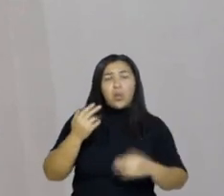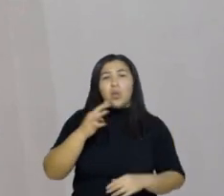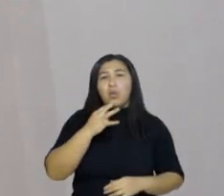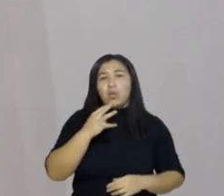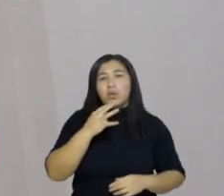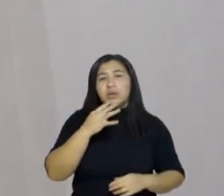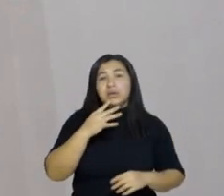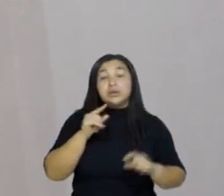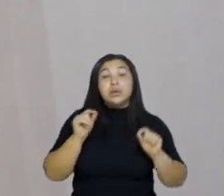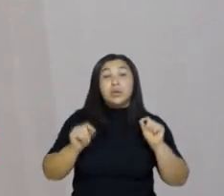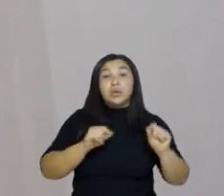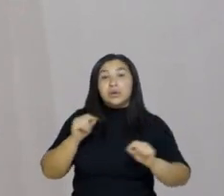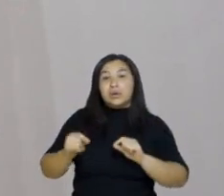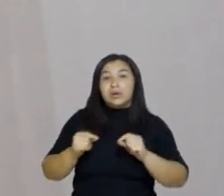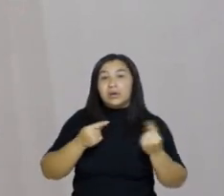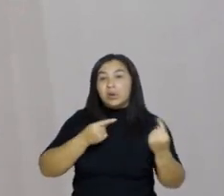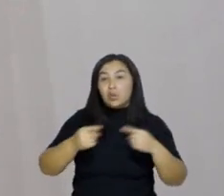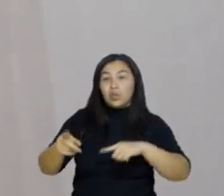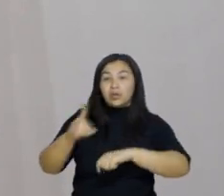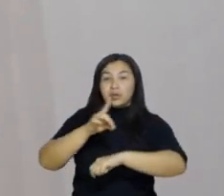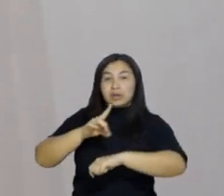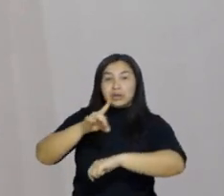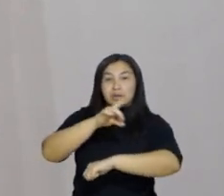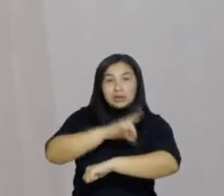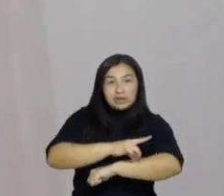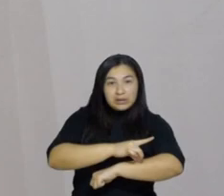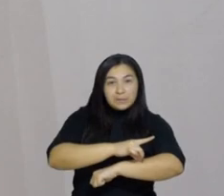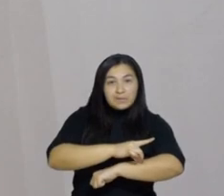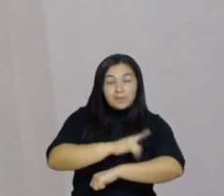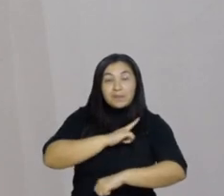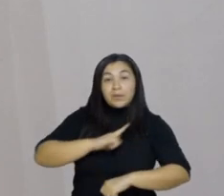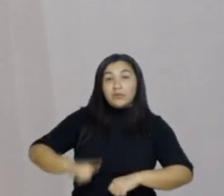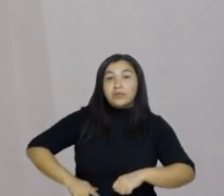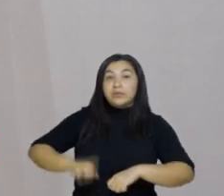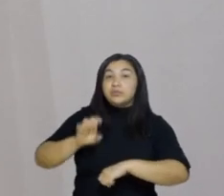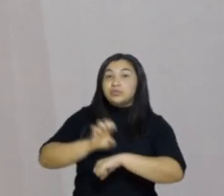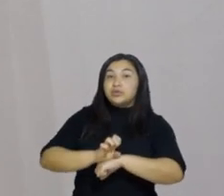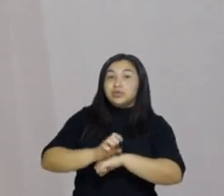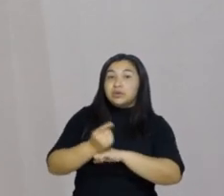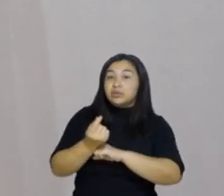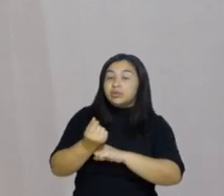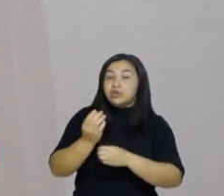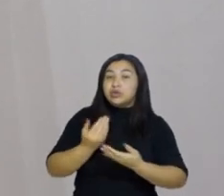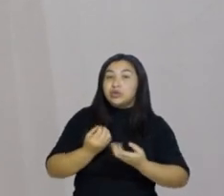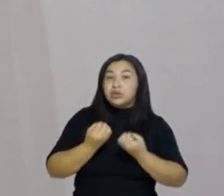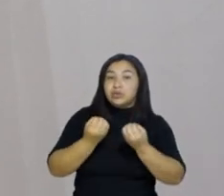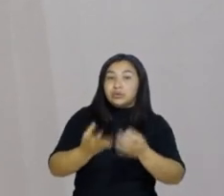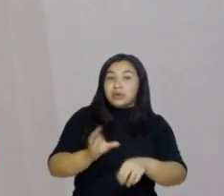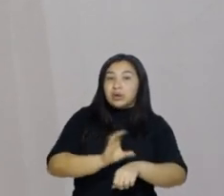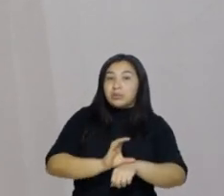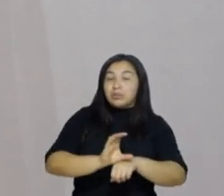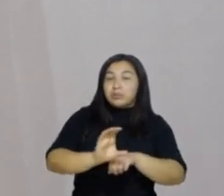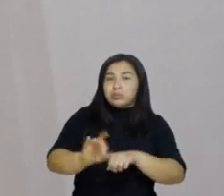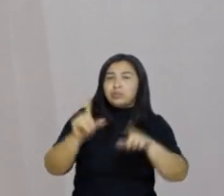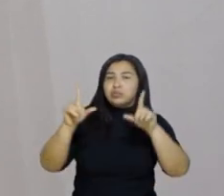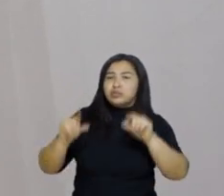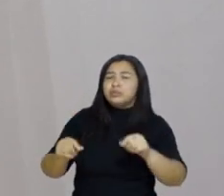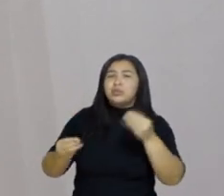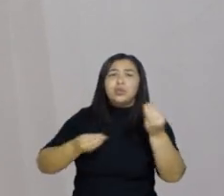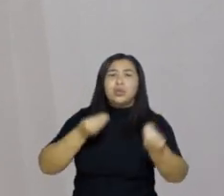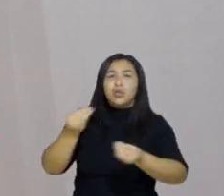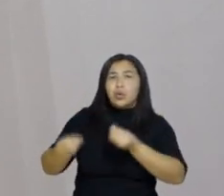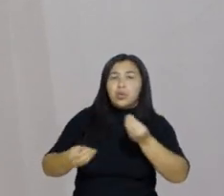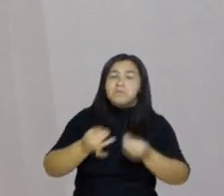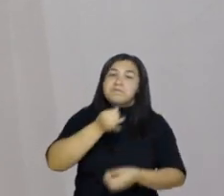à dengue. O que o governo do Estado está investindo para diminuir casos. Vou dar o exemplo da minha cidade,